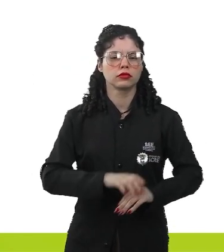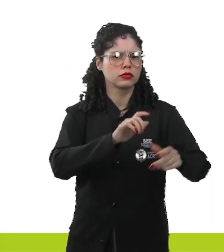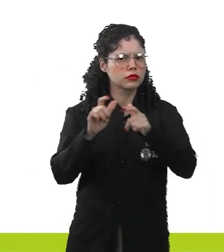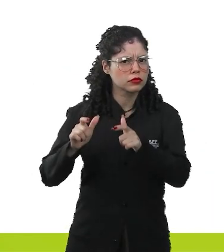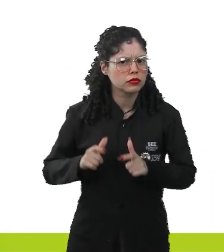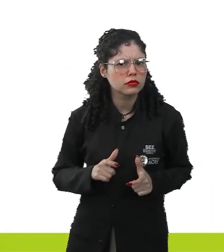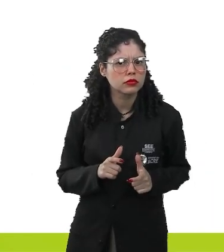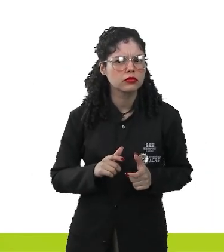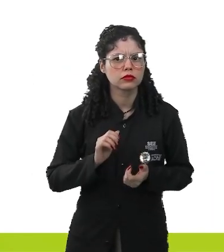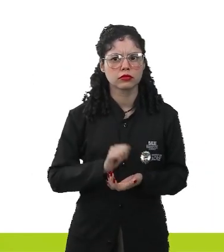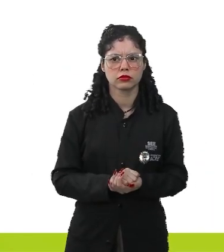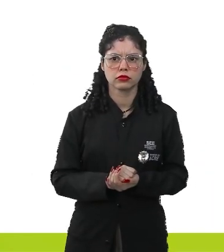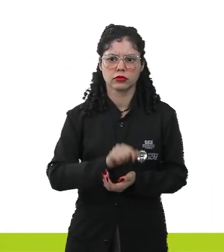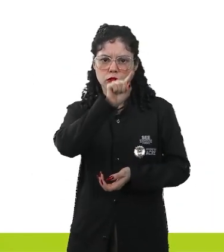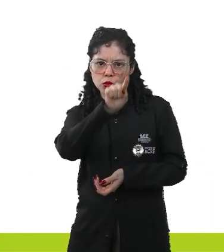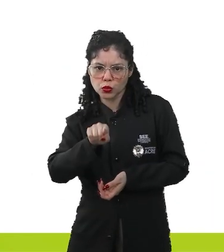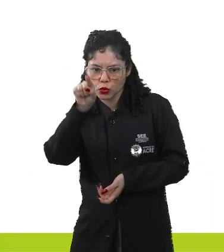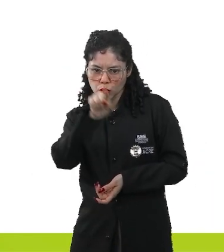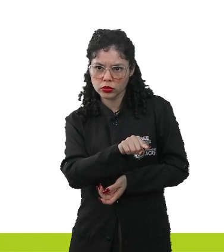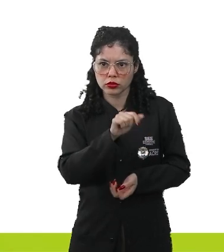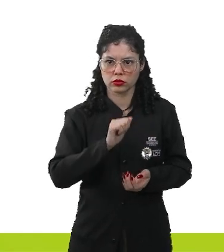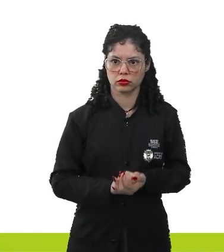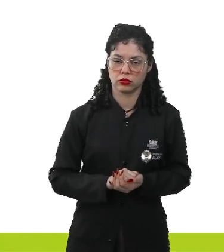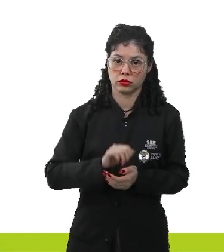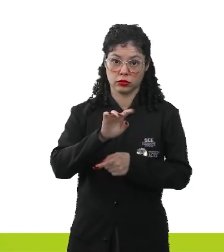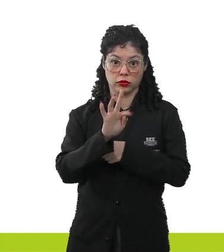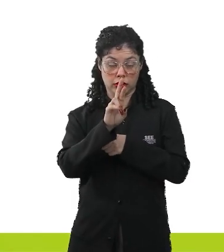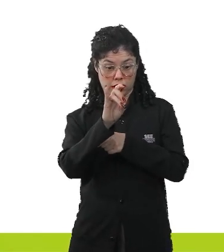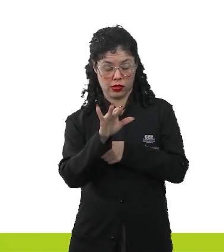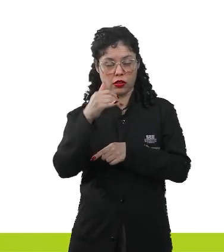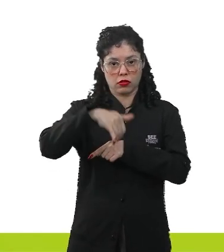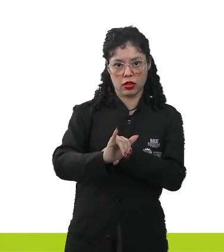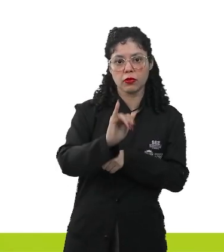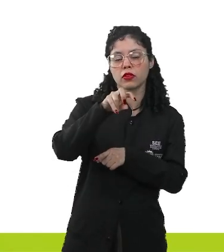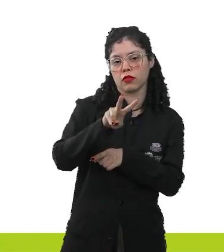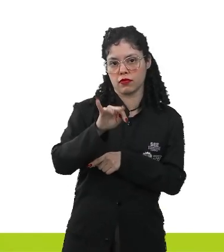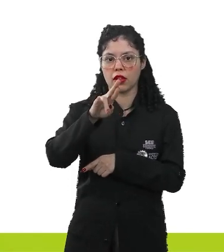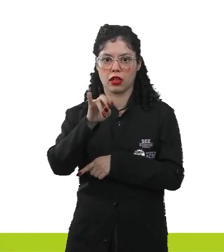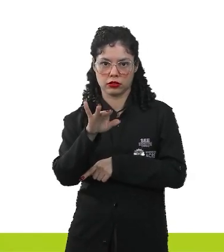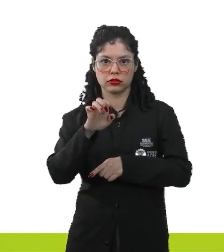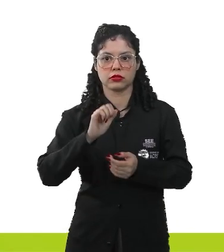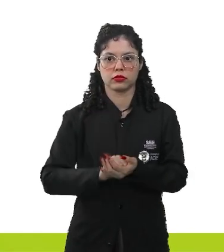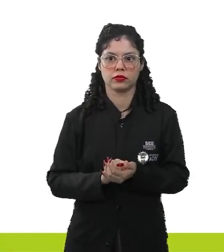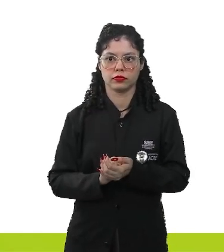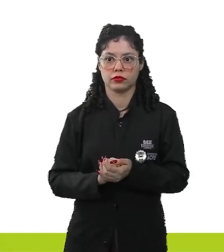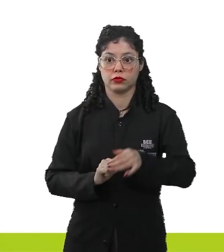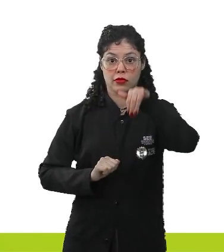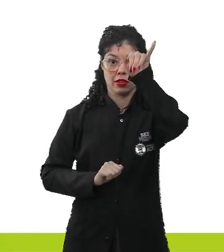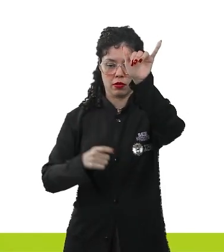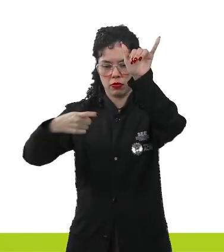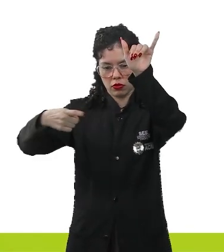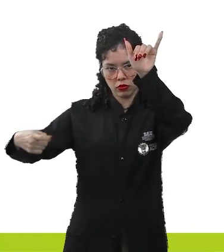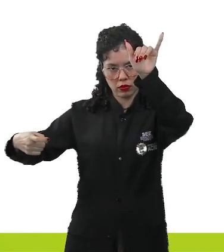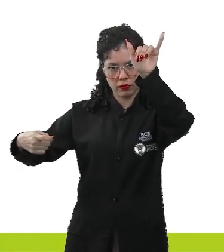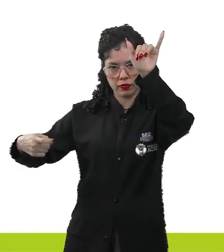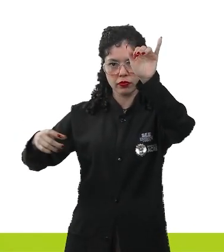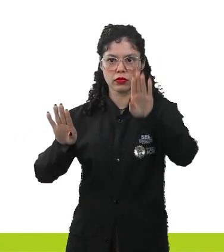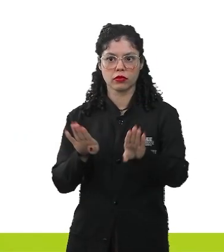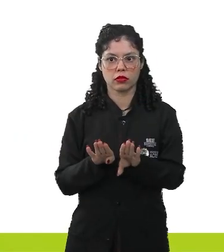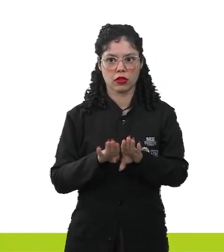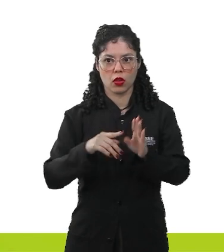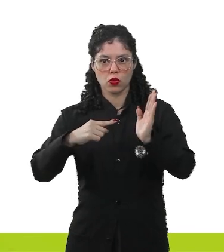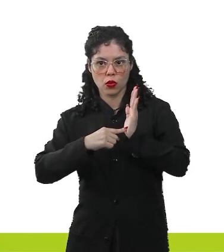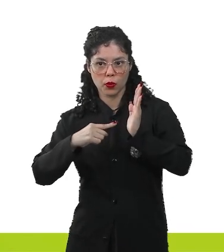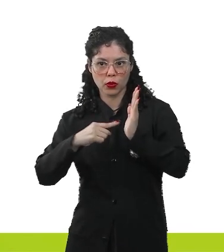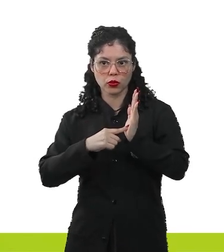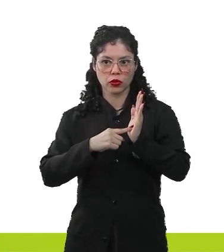onde o x vértice e o y vértice, que são exatamente esses pontinhos aqui,